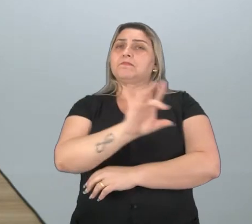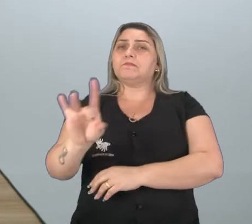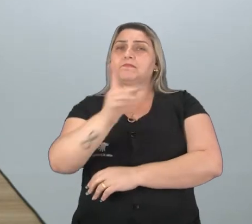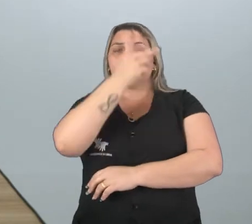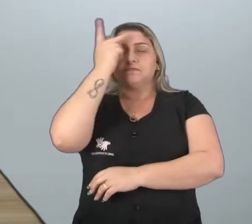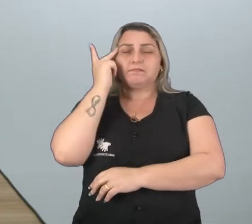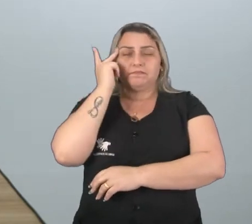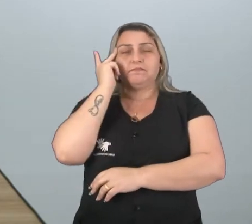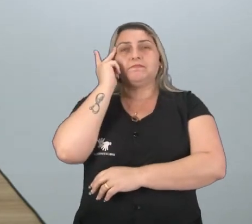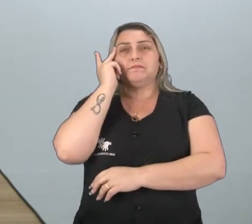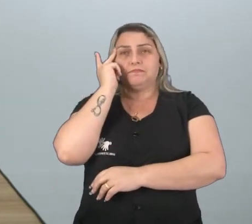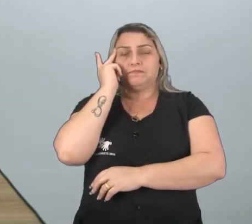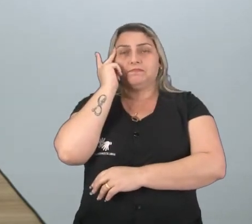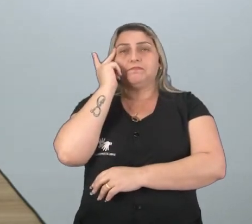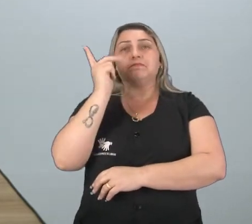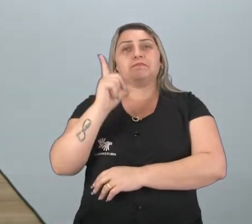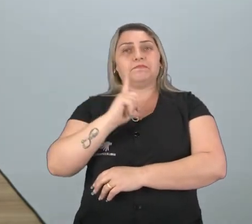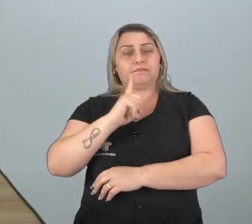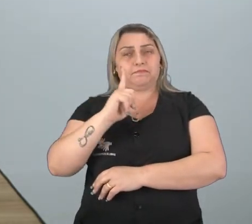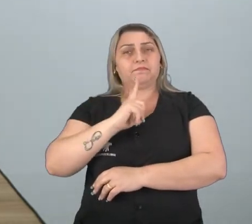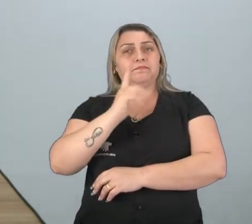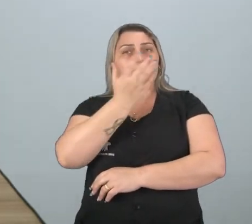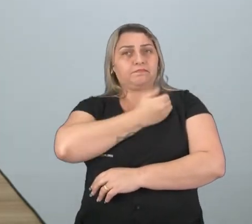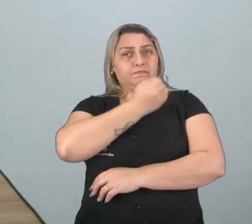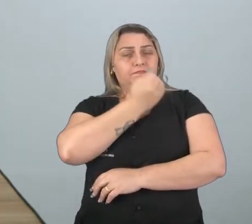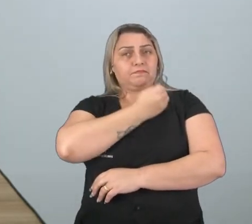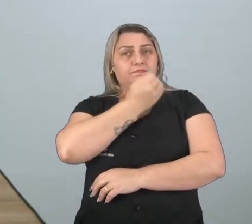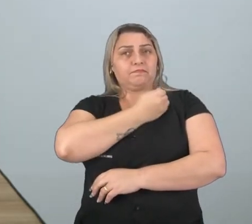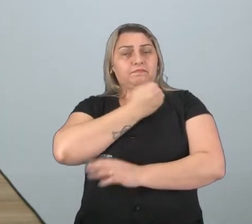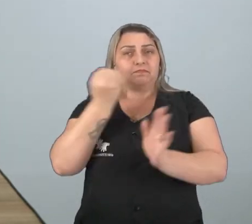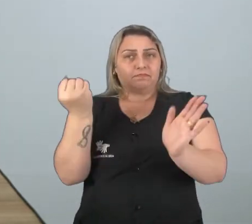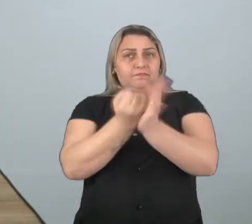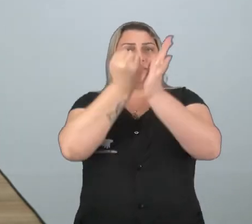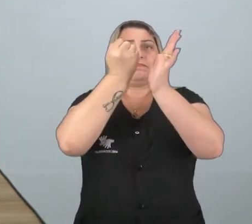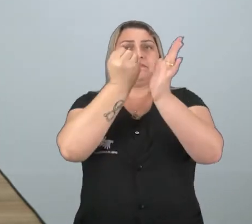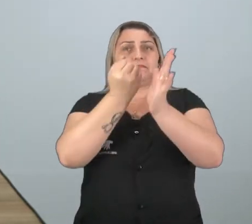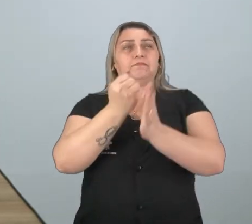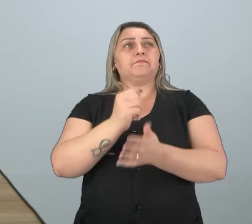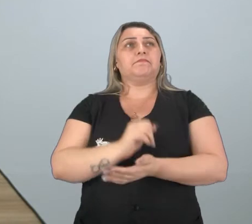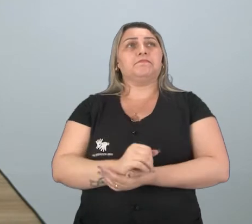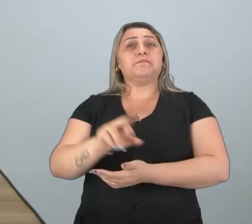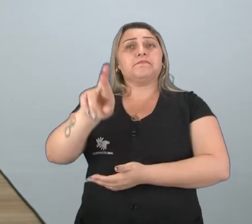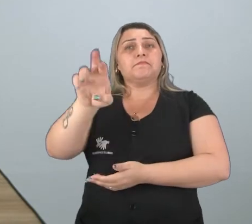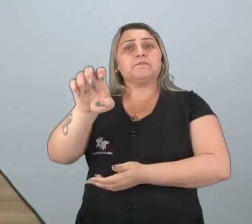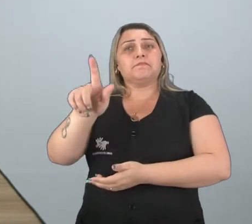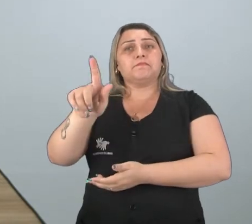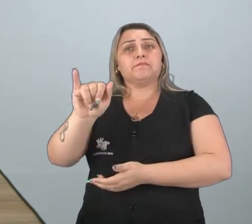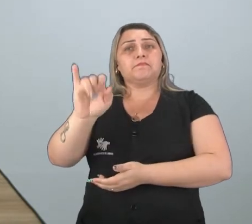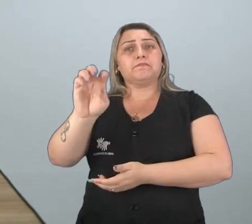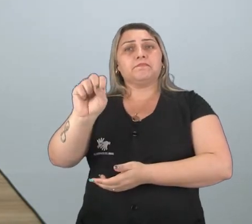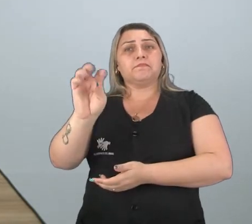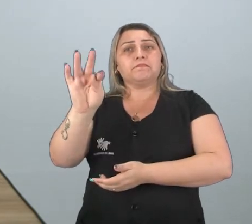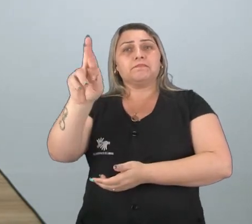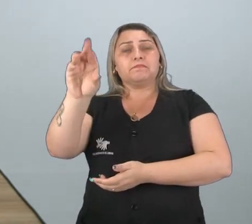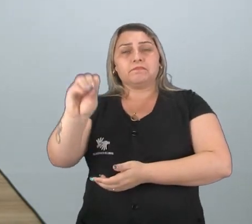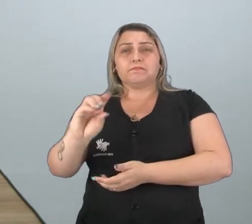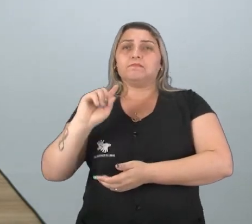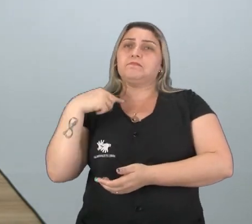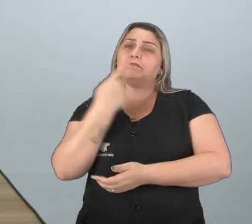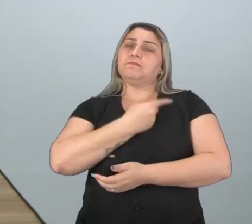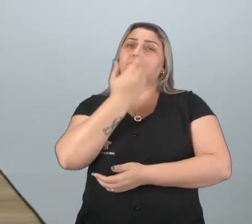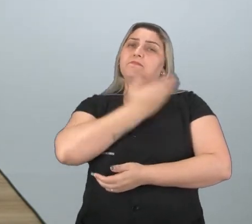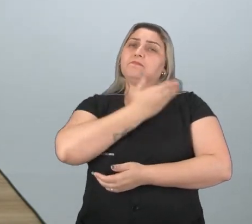cada pessoa, cada aparelho tem o seu número de registro, que é esse que nós sabemos dos nossos